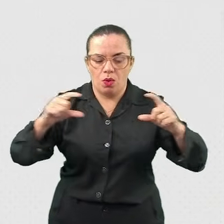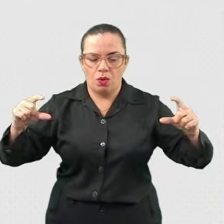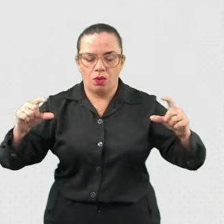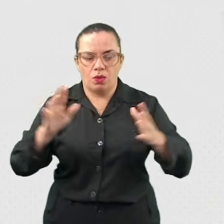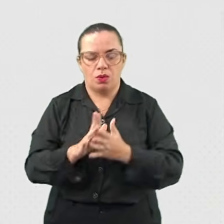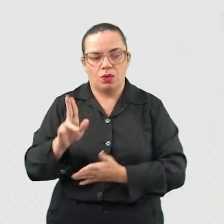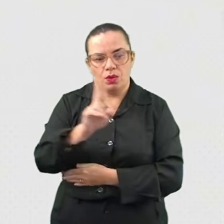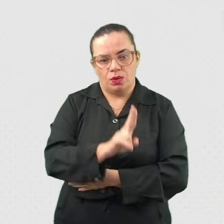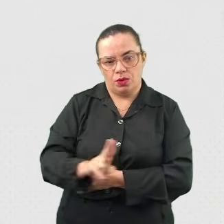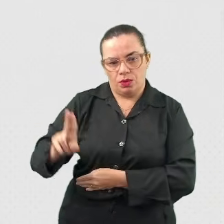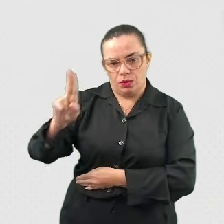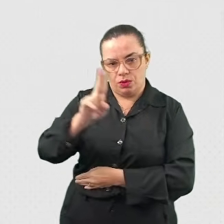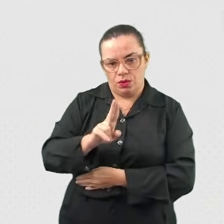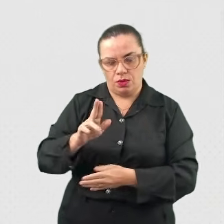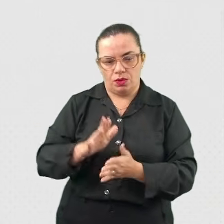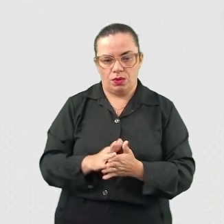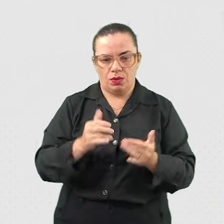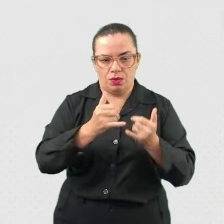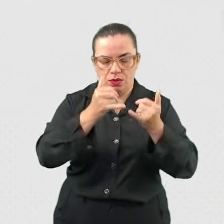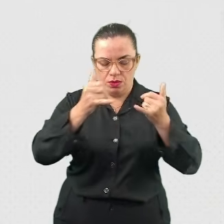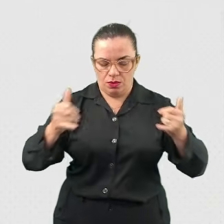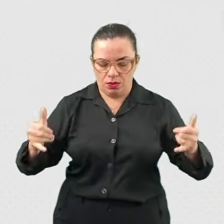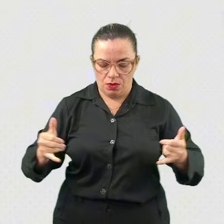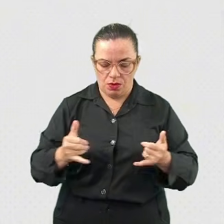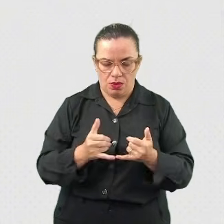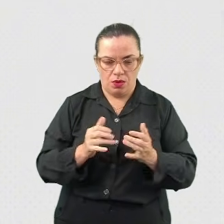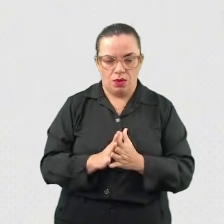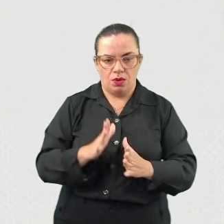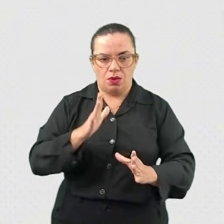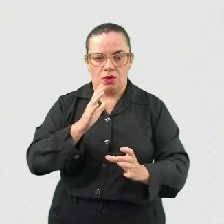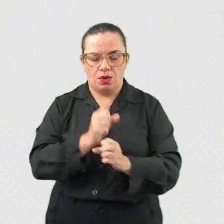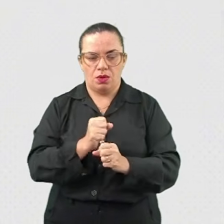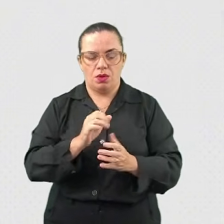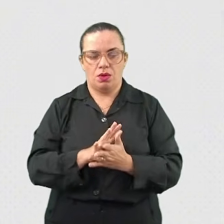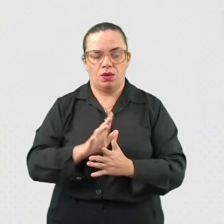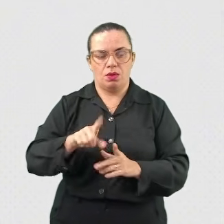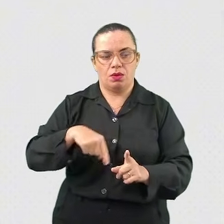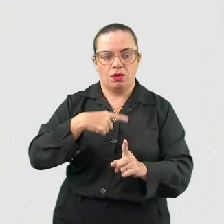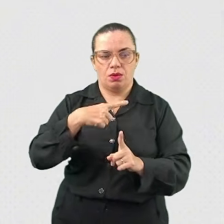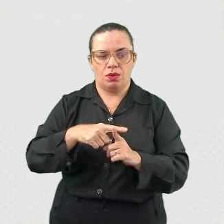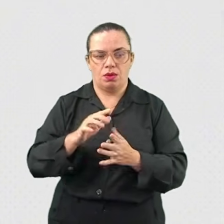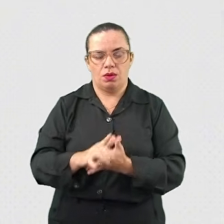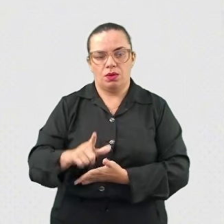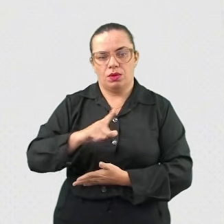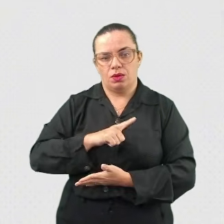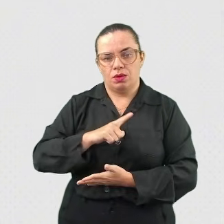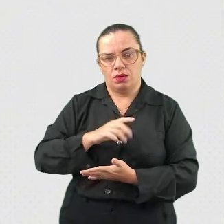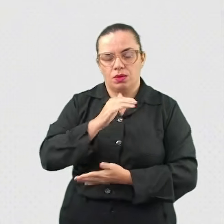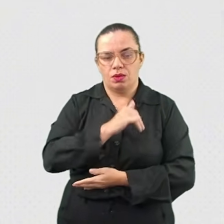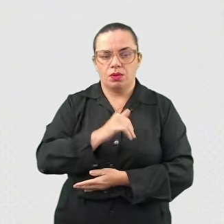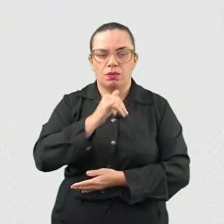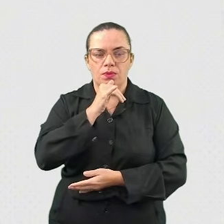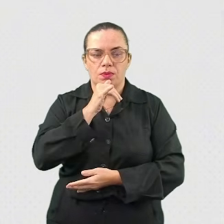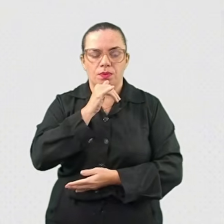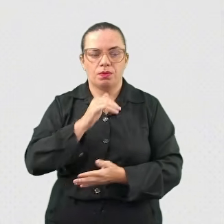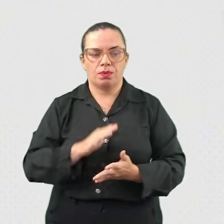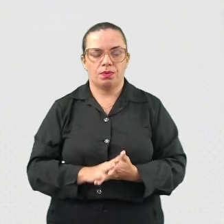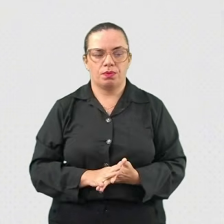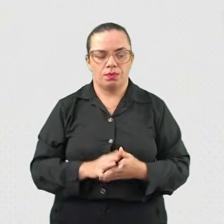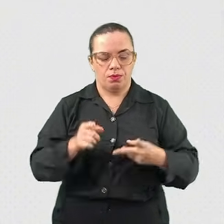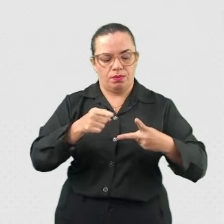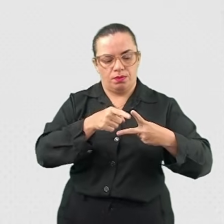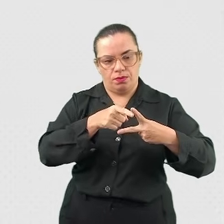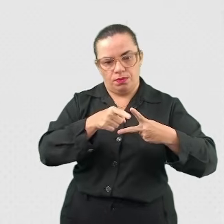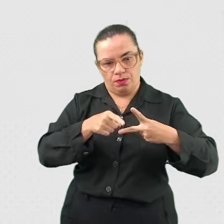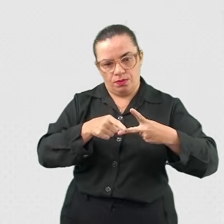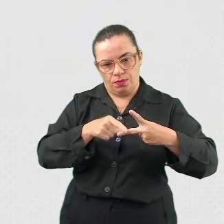só, ângulos internos, existem fórmulas que calculam a soma dos ângulos internos. Então você tem, por exemplo, aqui nesse polígono, aqui um